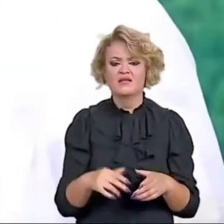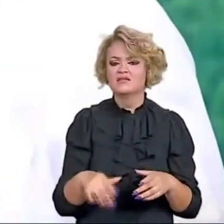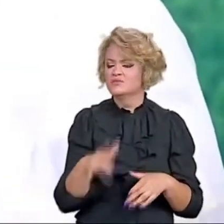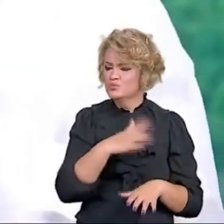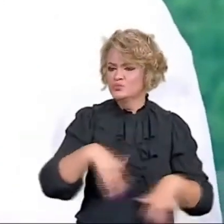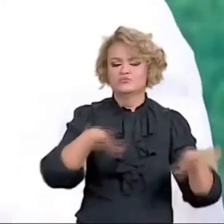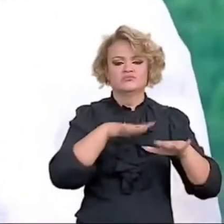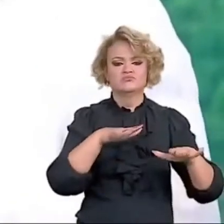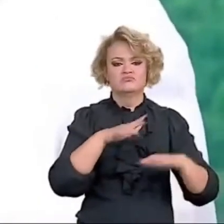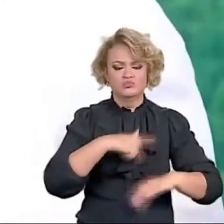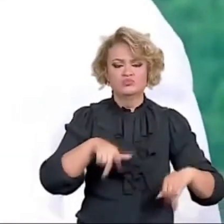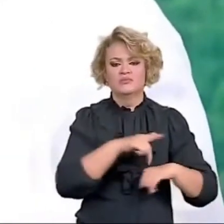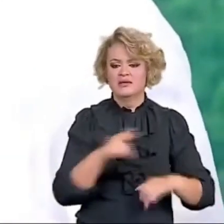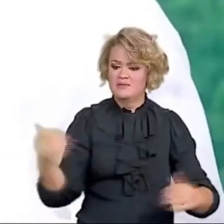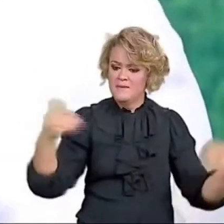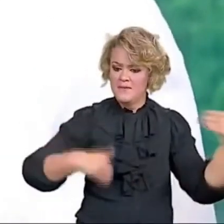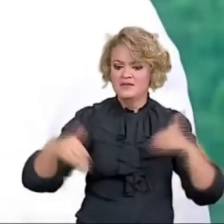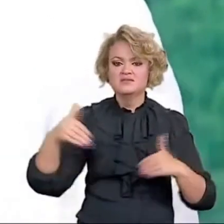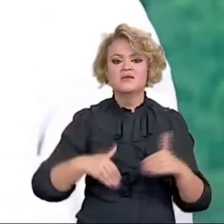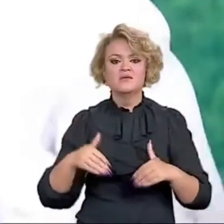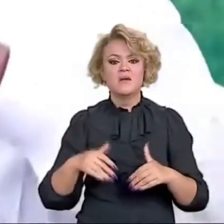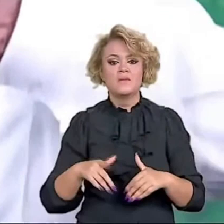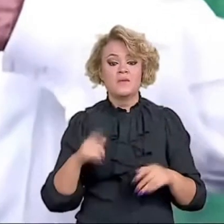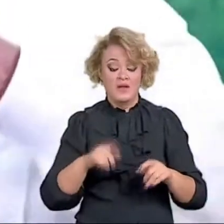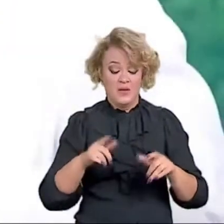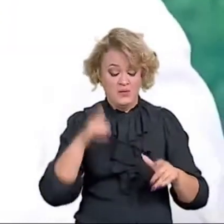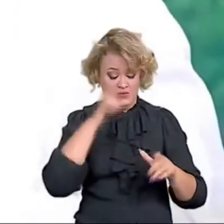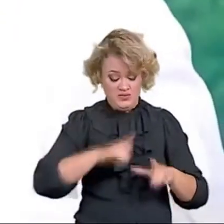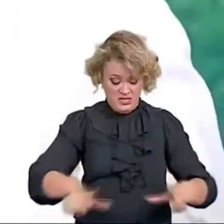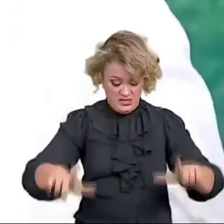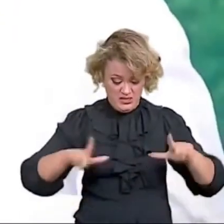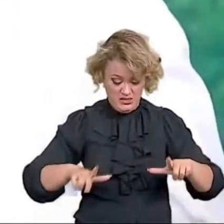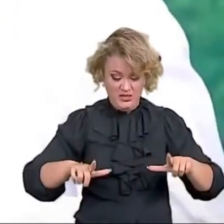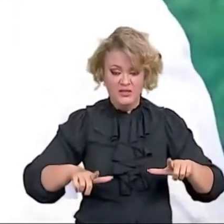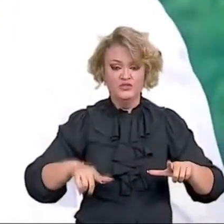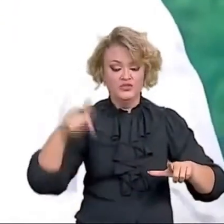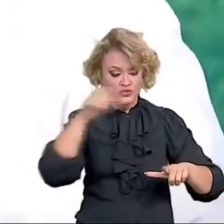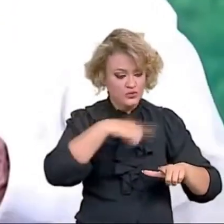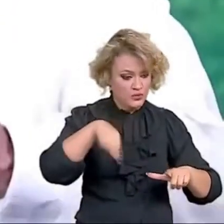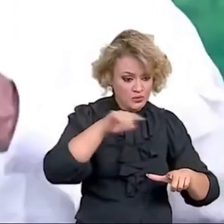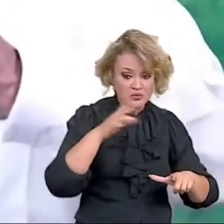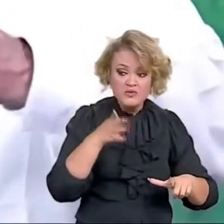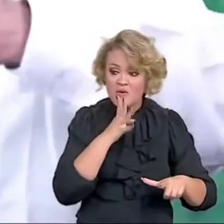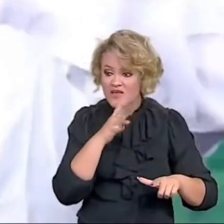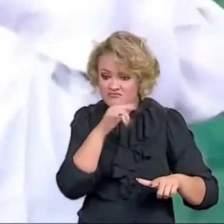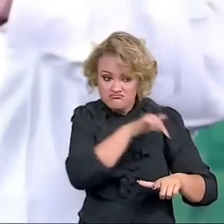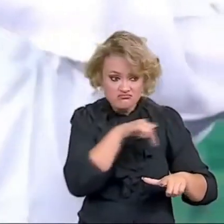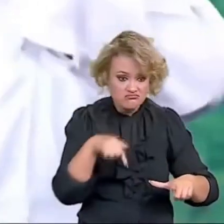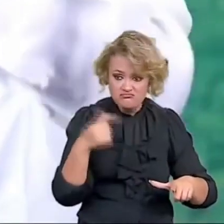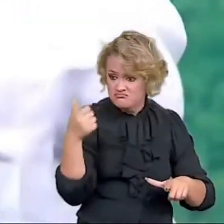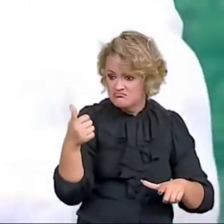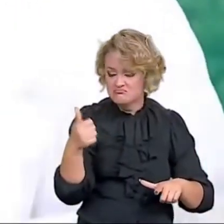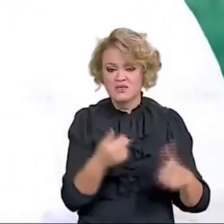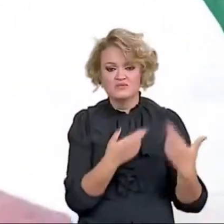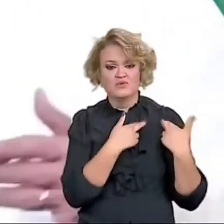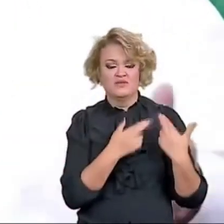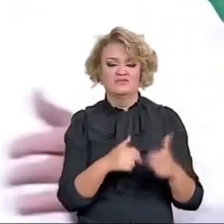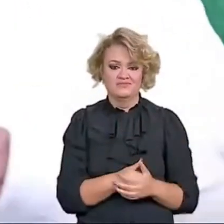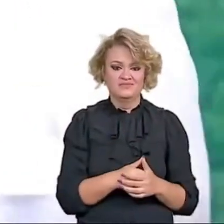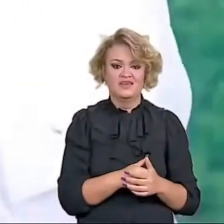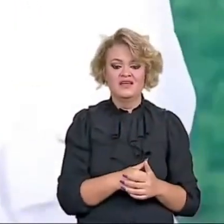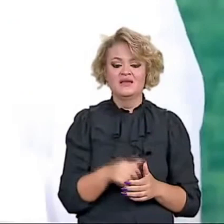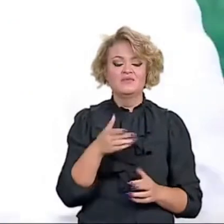mundo. Para que quando tirar o documento, todo mundo seja responsável por aquele documento. Porque senão você vai representante da